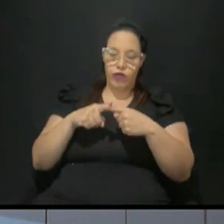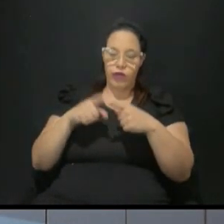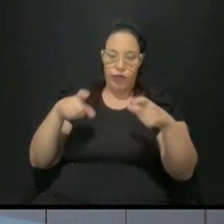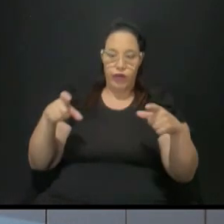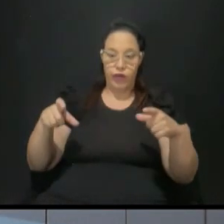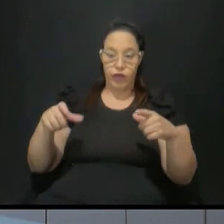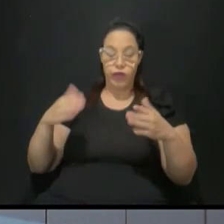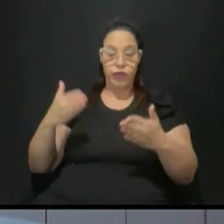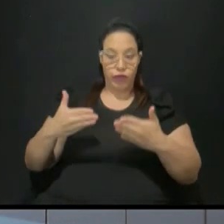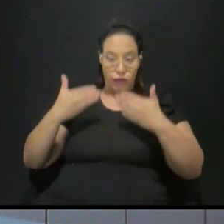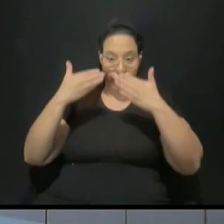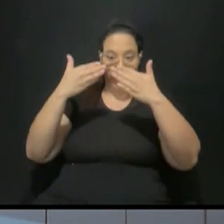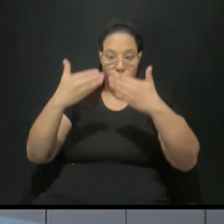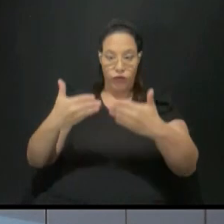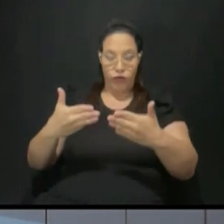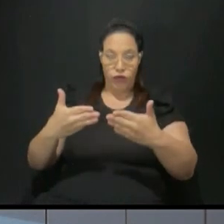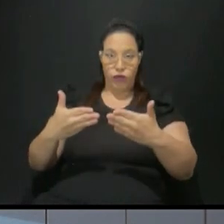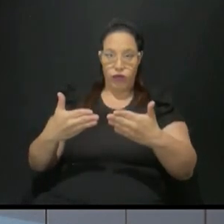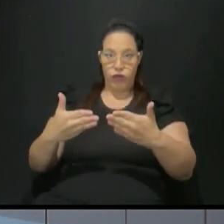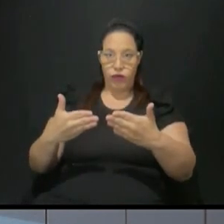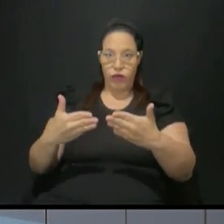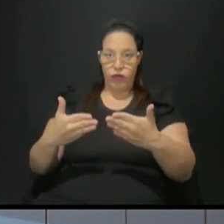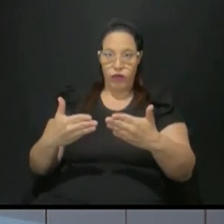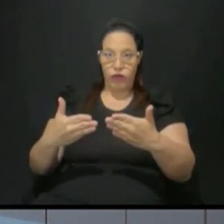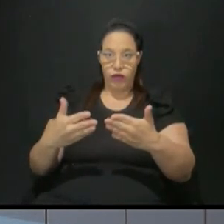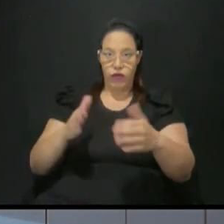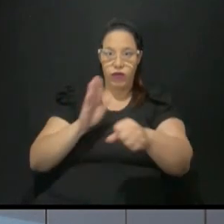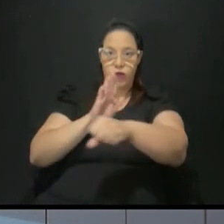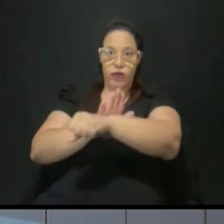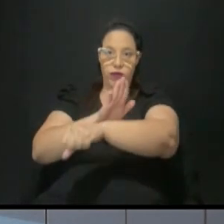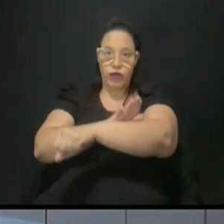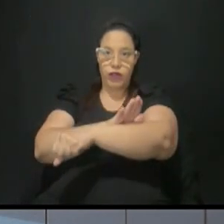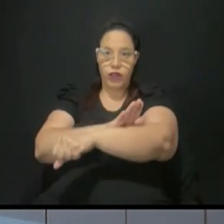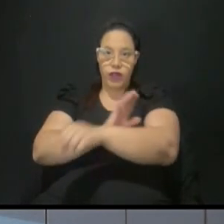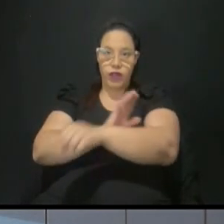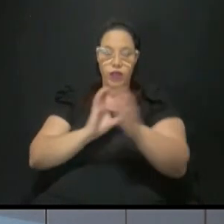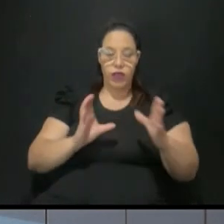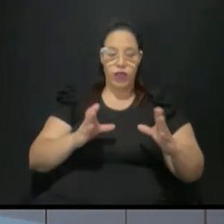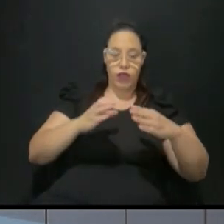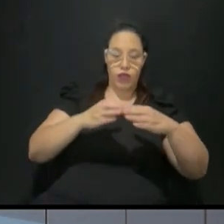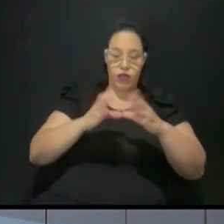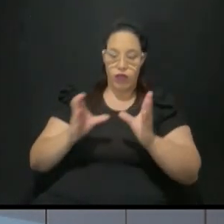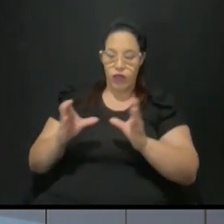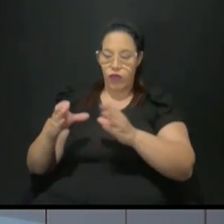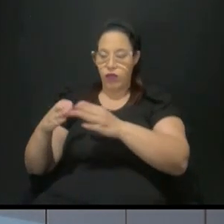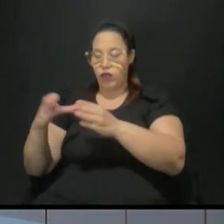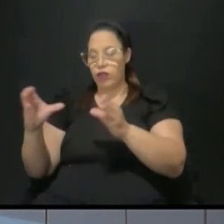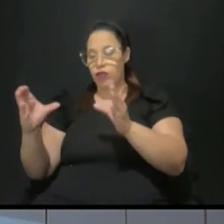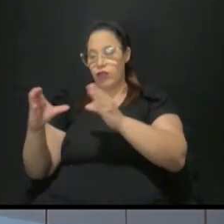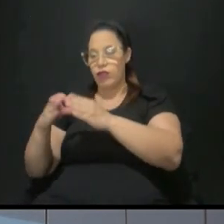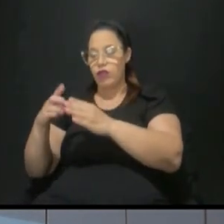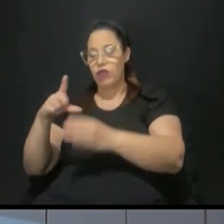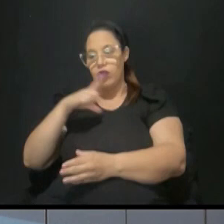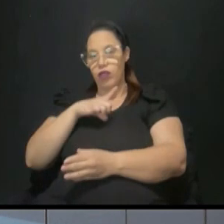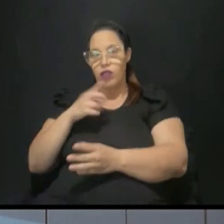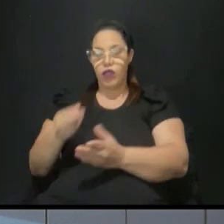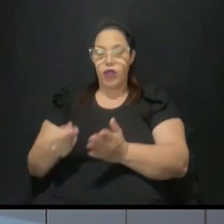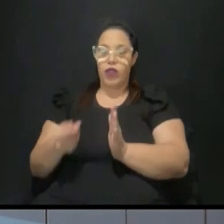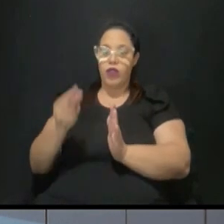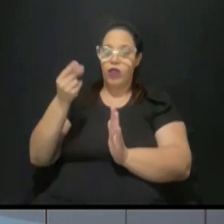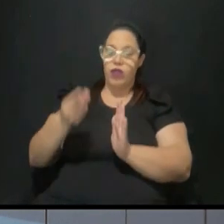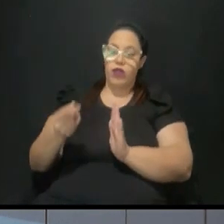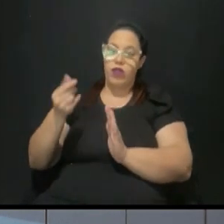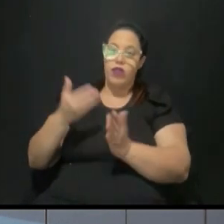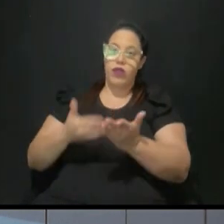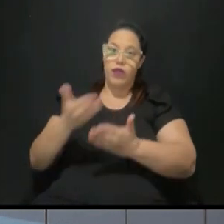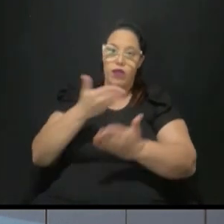também auxilia os clubes a terem um conjunto de recursos para beneficiar